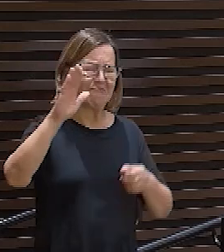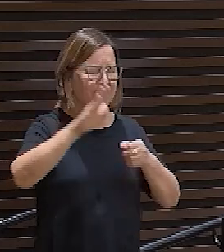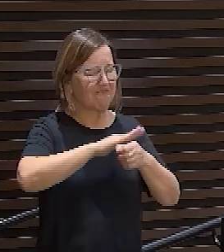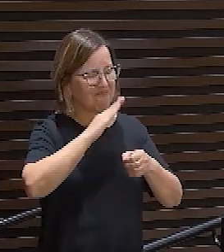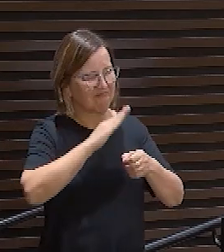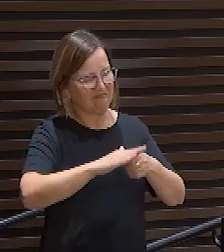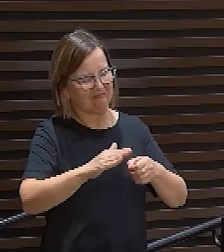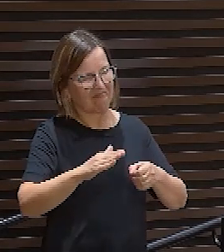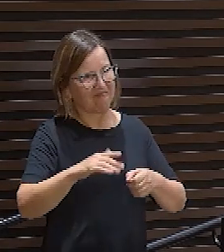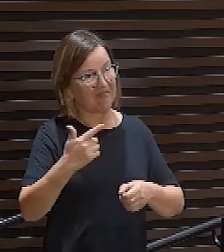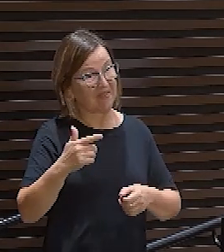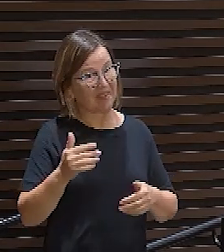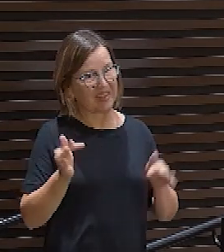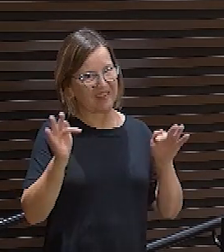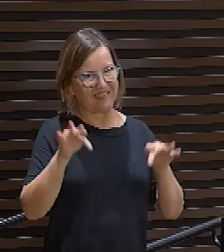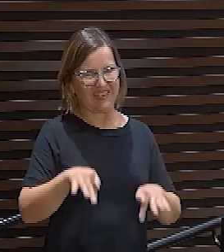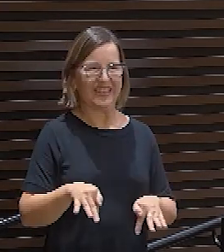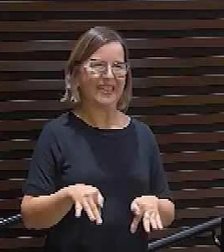fim.